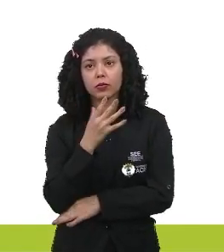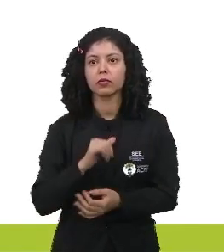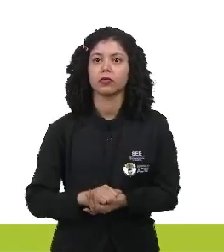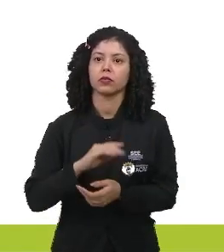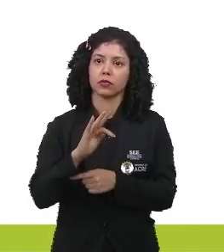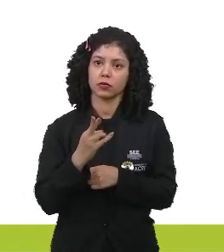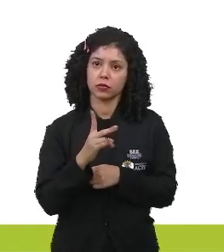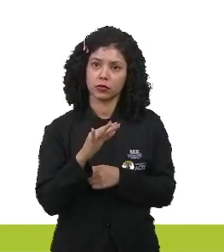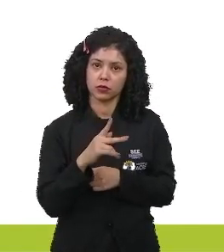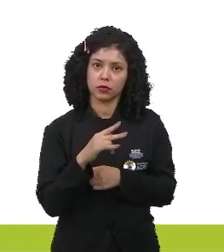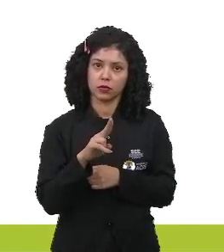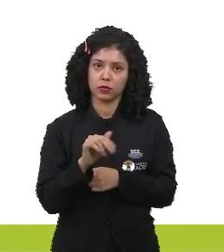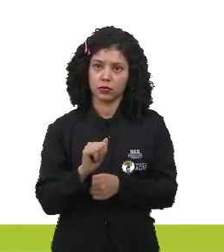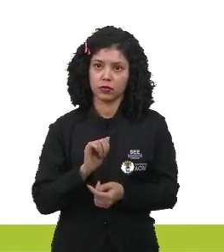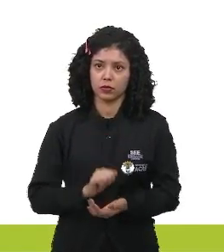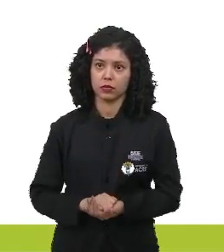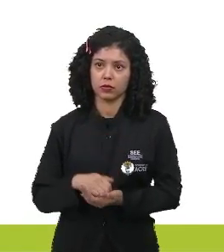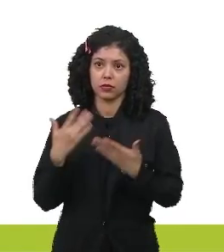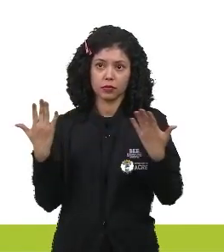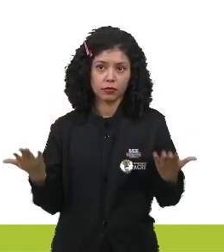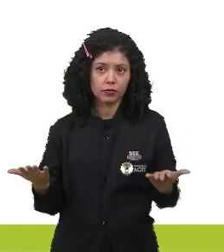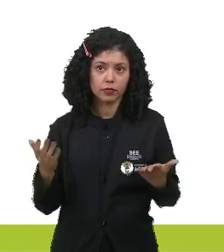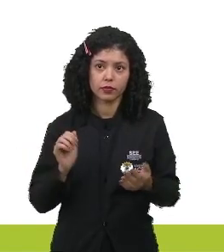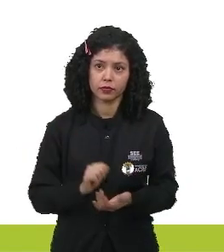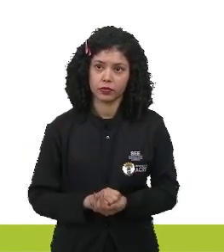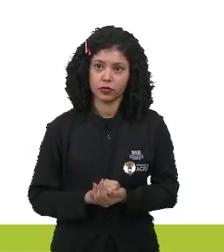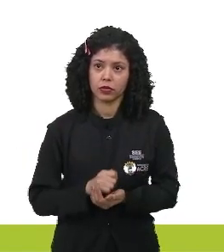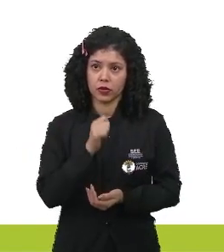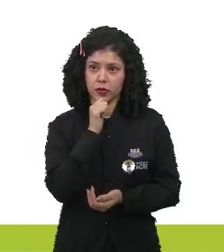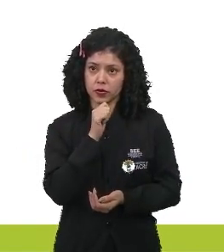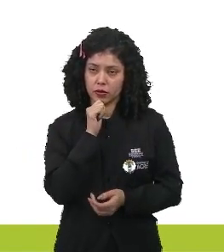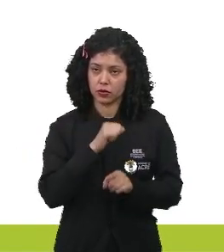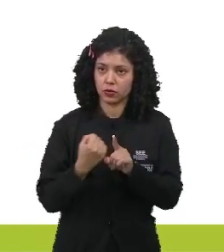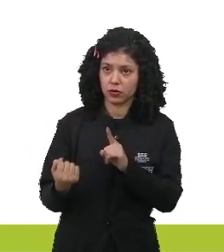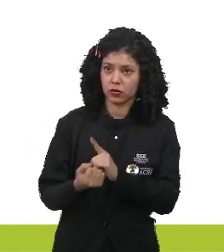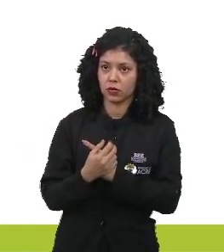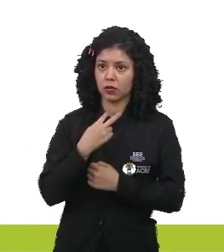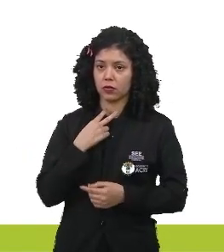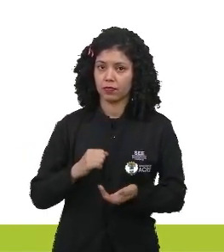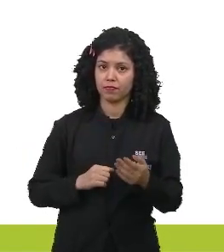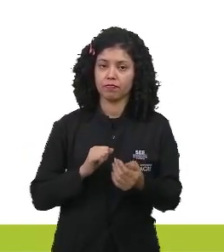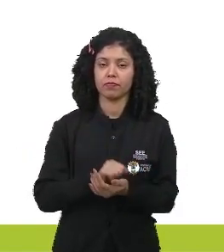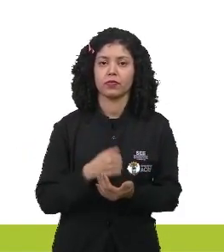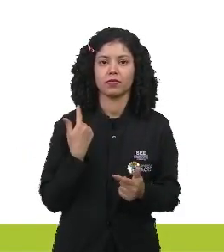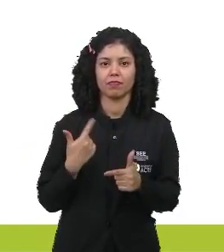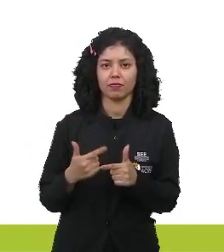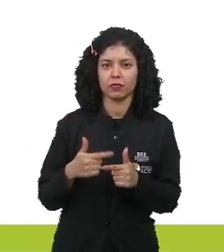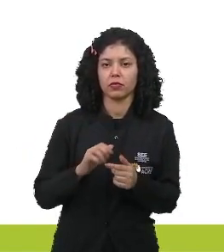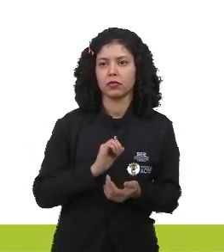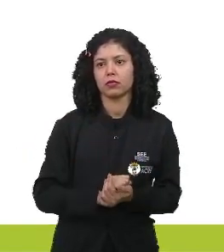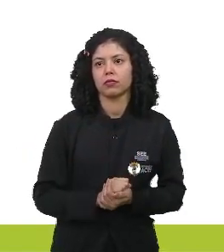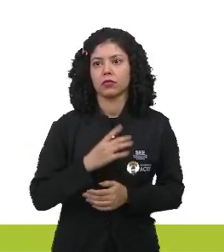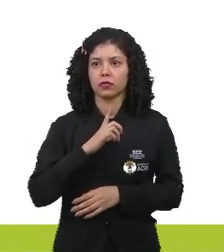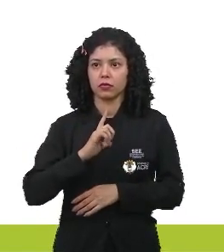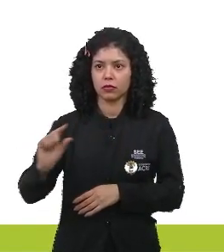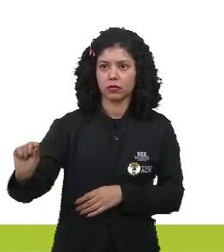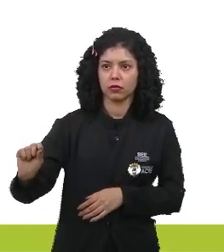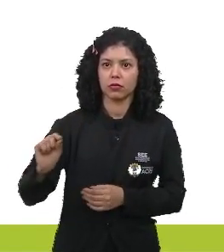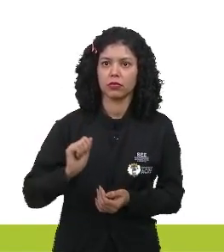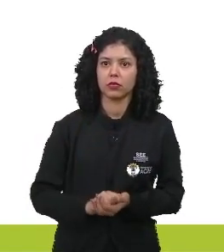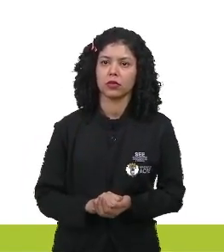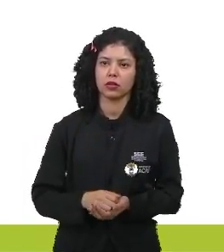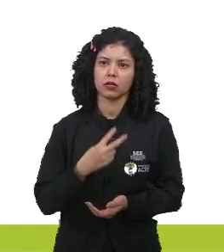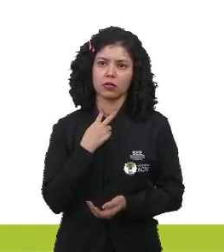bom honesto e puro contudo a sociedade se ocupa de corrompê-lo ele culpa